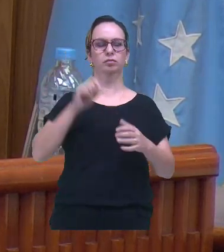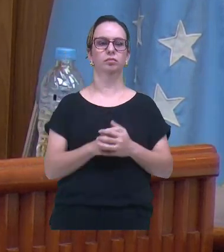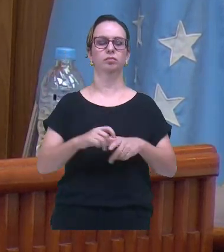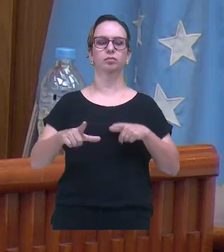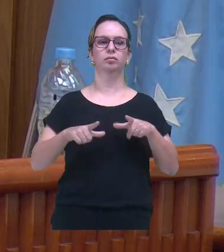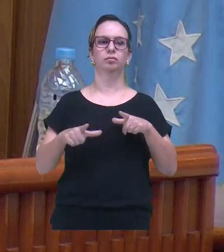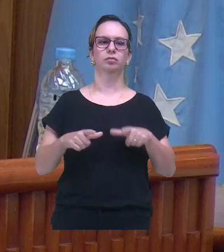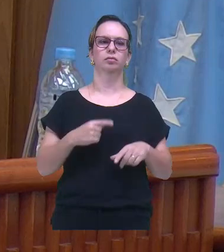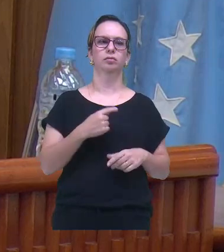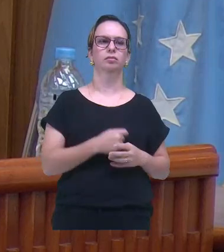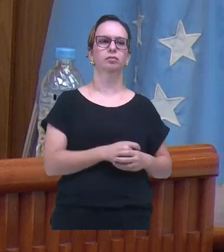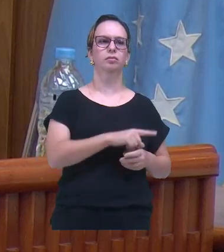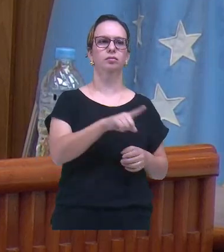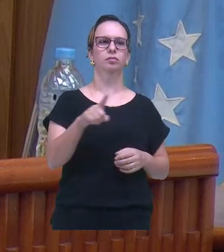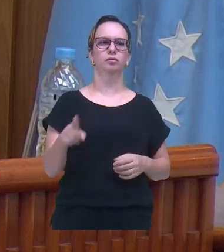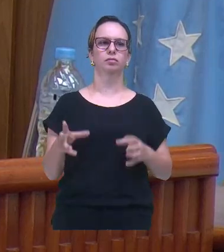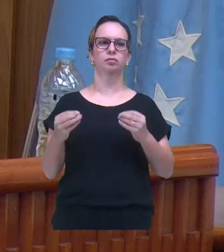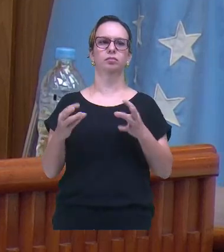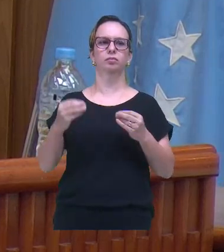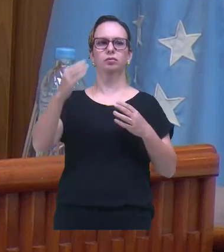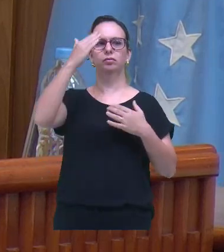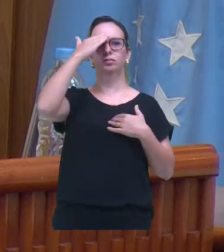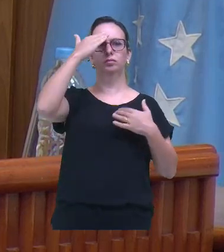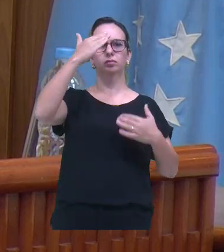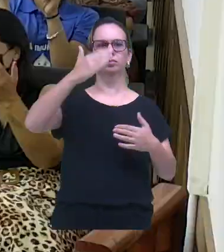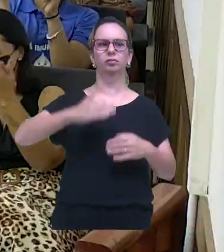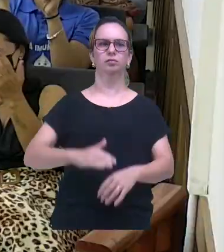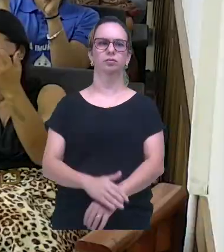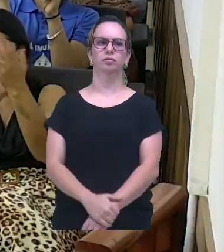vocês. Muito obrigada.